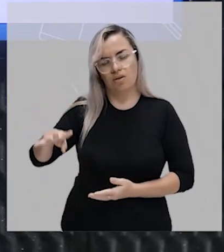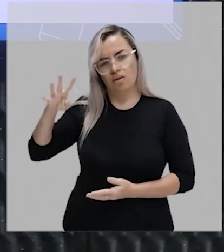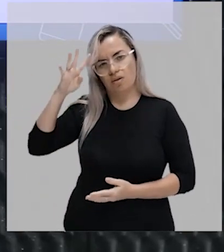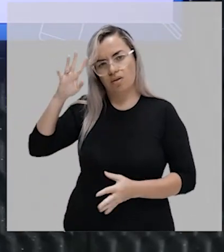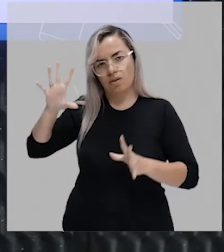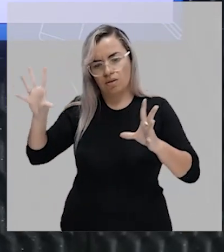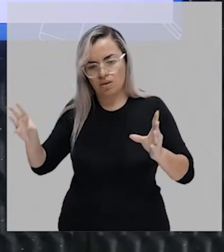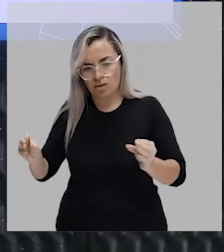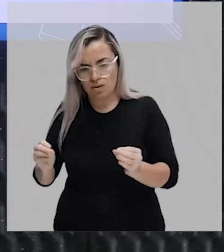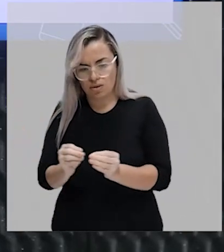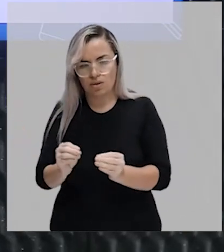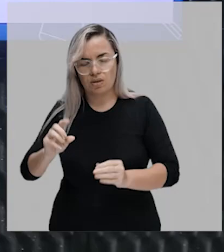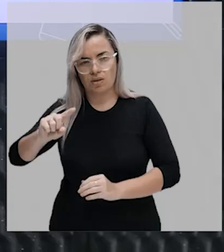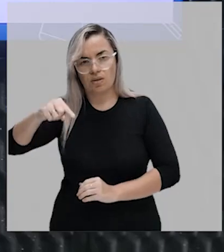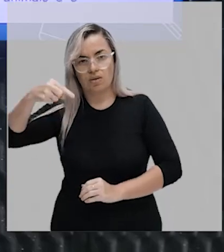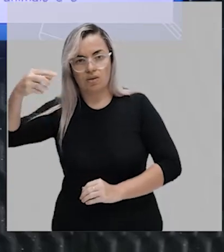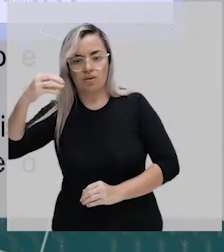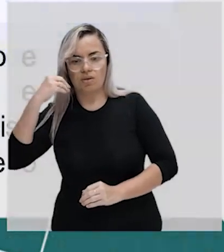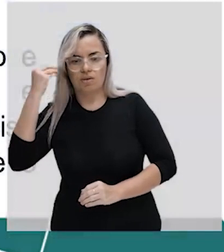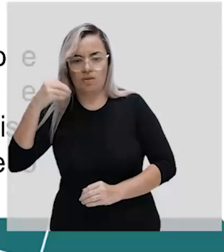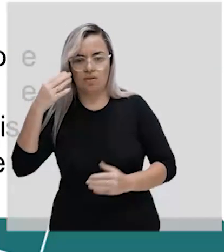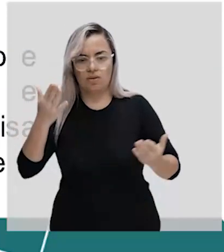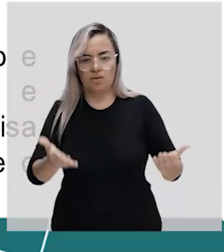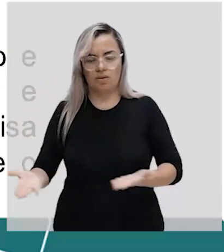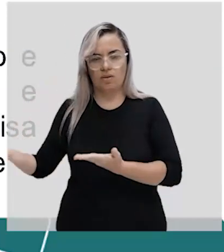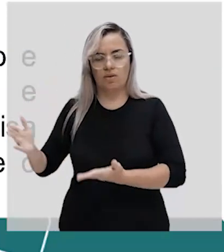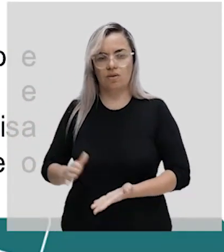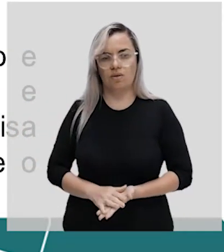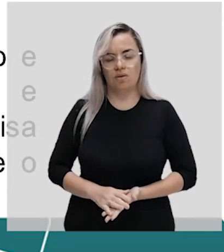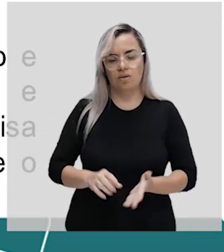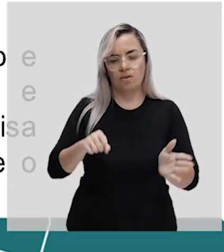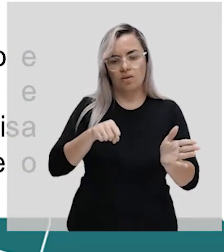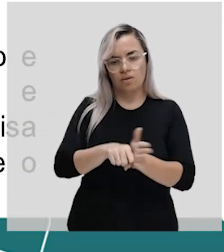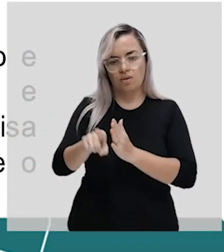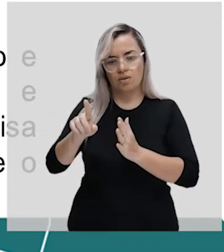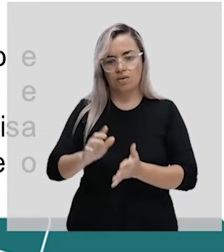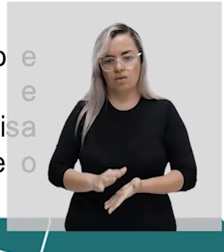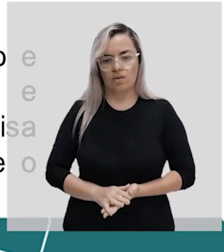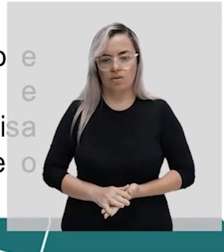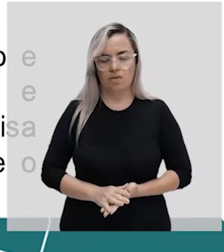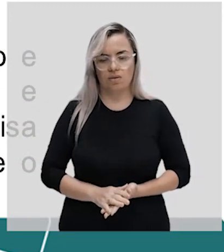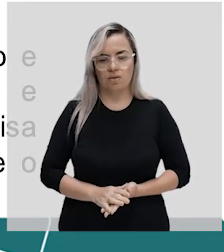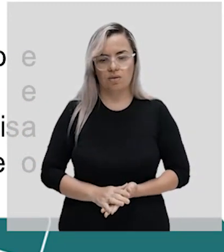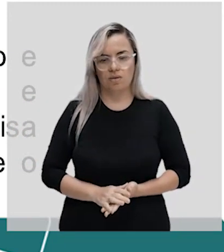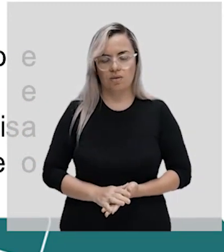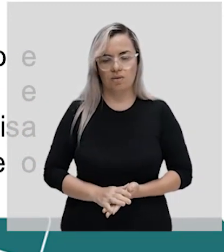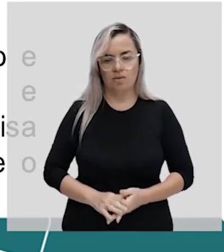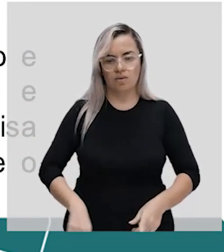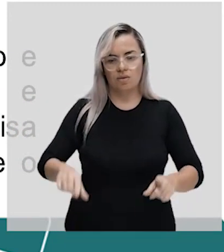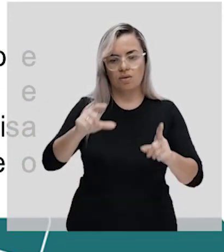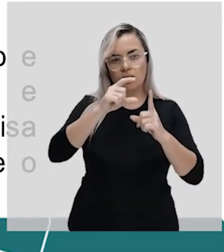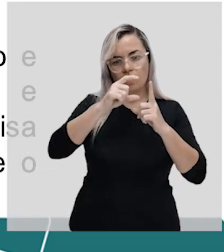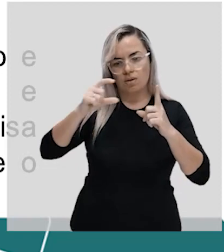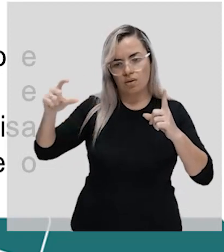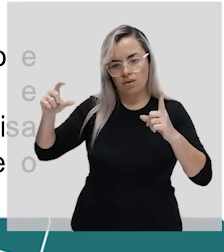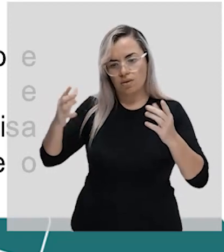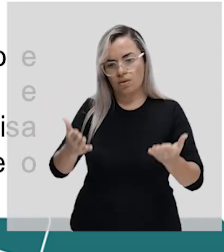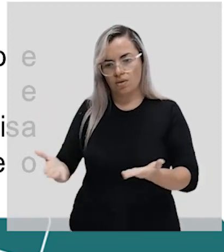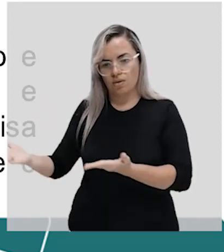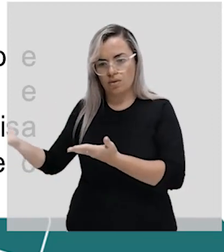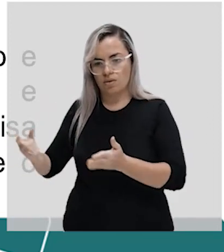depois você experimentar. Vamos lá, próxima questão. Ela diz o seguinte: a tirinha